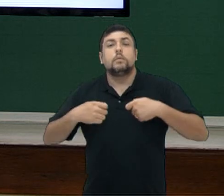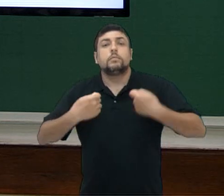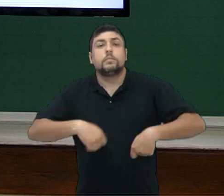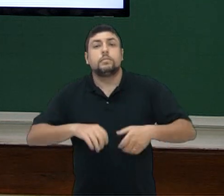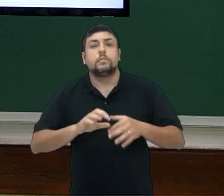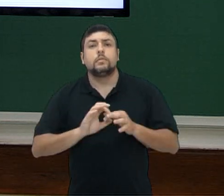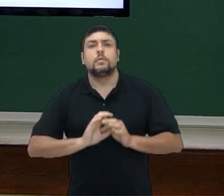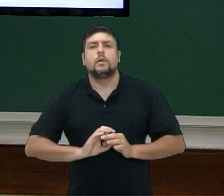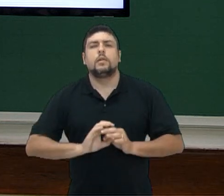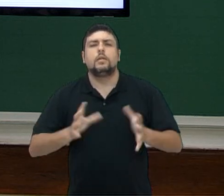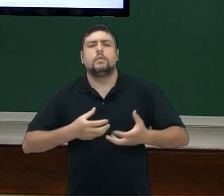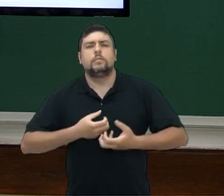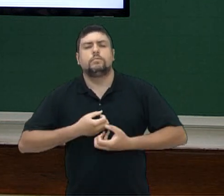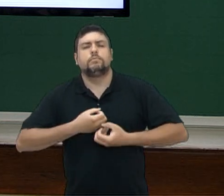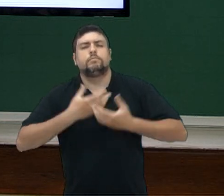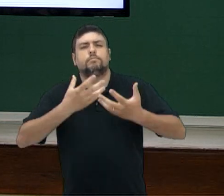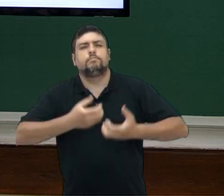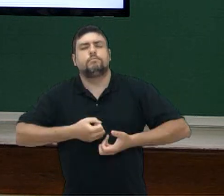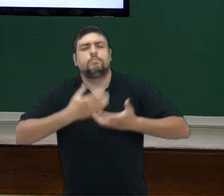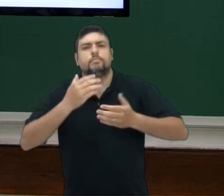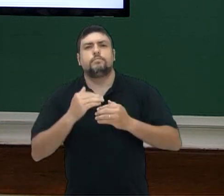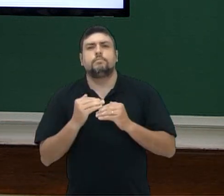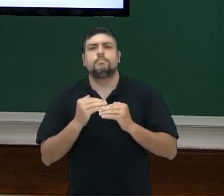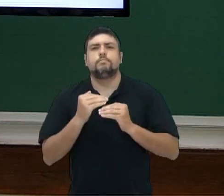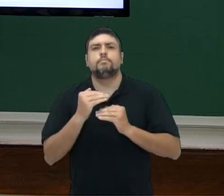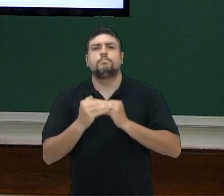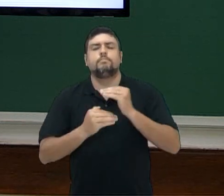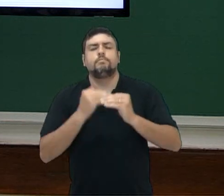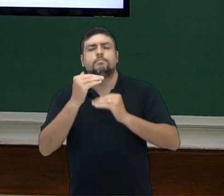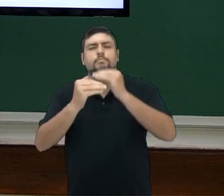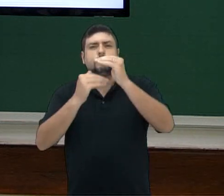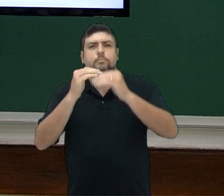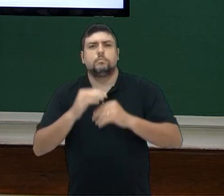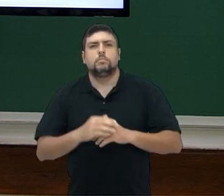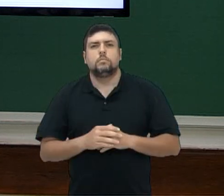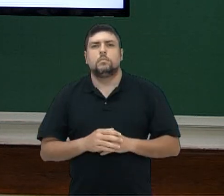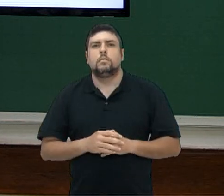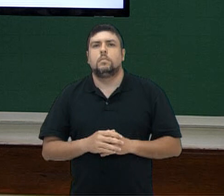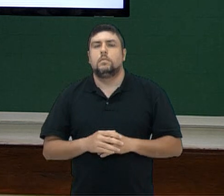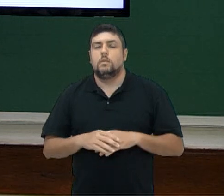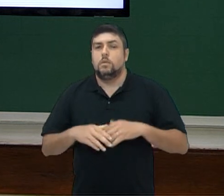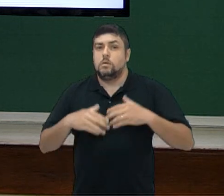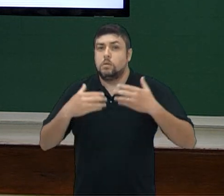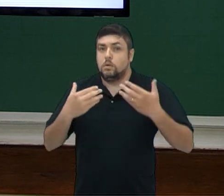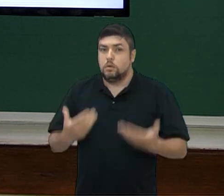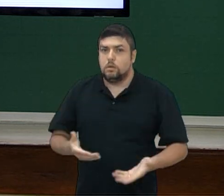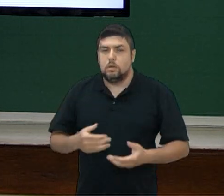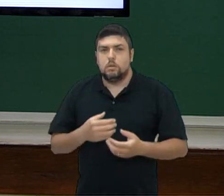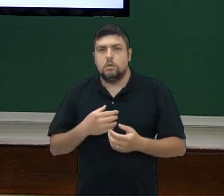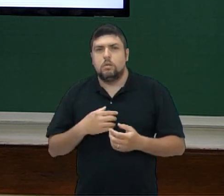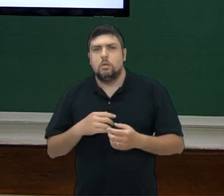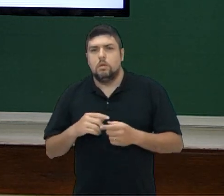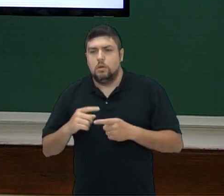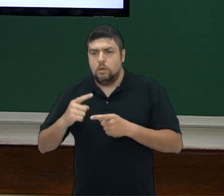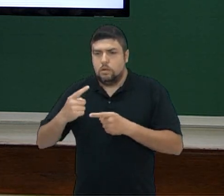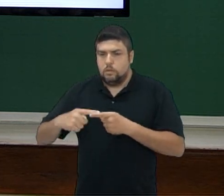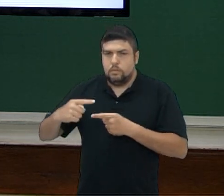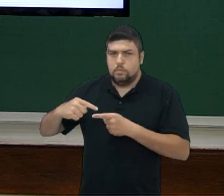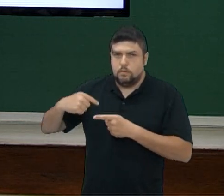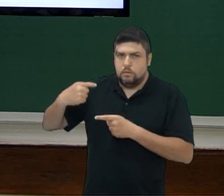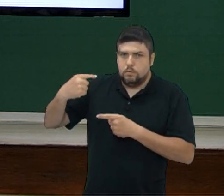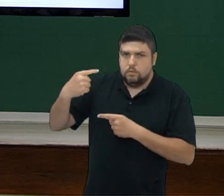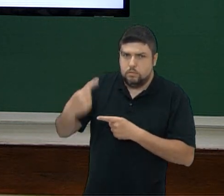você conseguisse ter um desenvolvimento amplo. E por intermédio disso, a pessoa então que veio a estar trabalhando